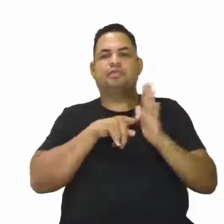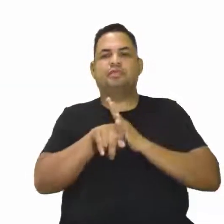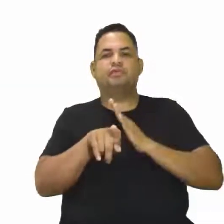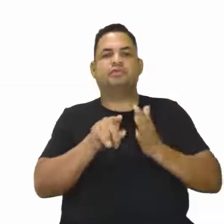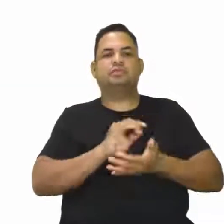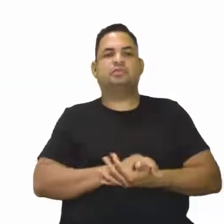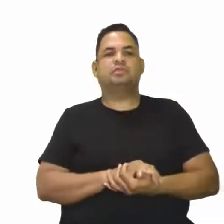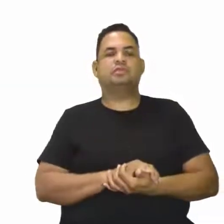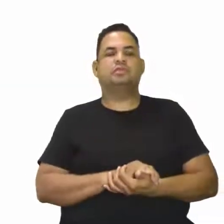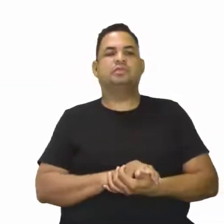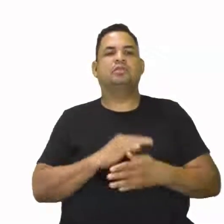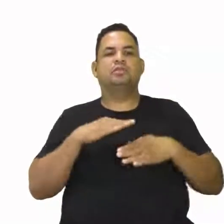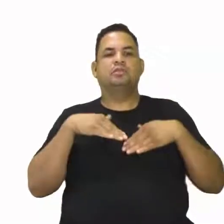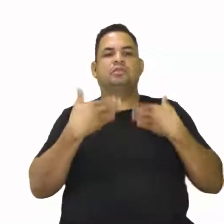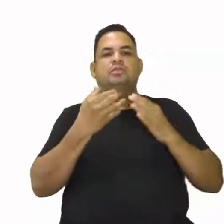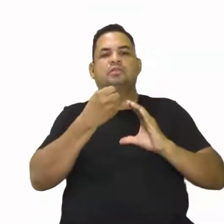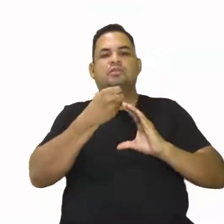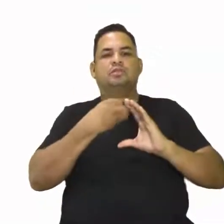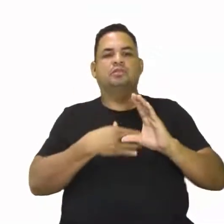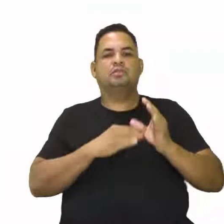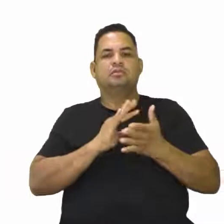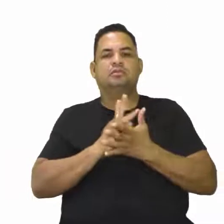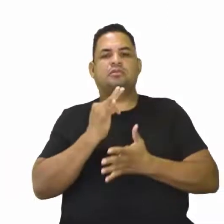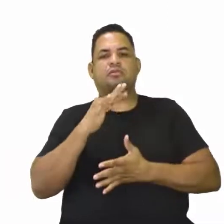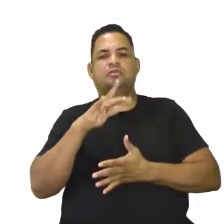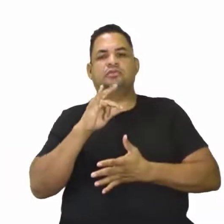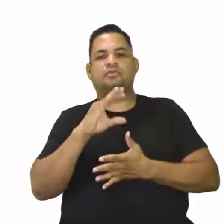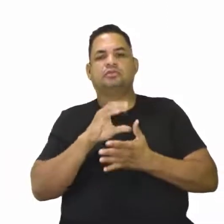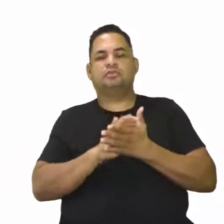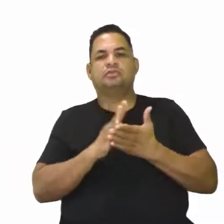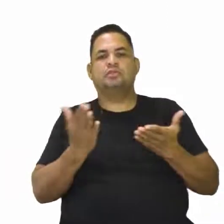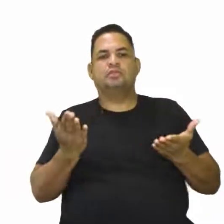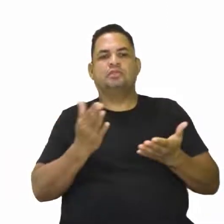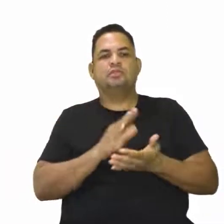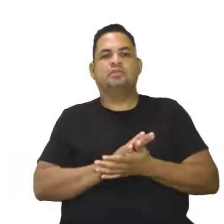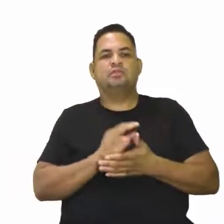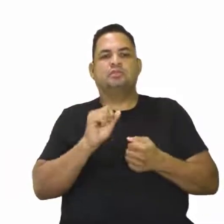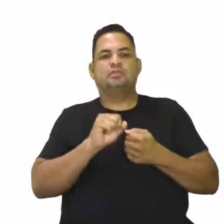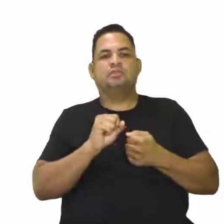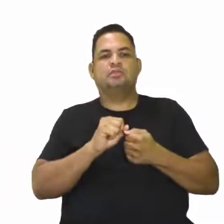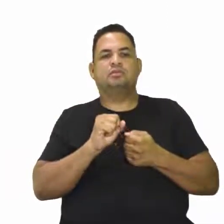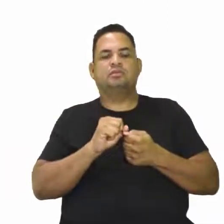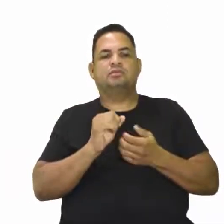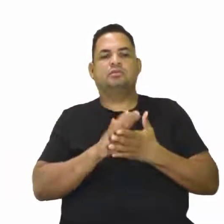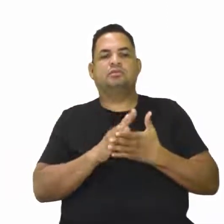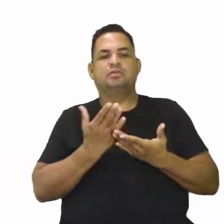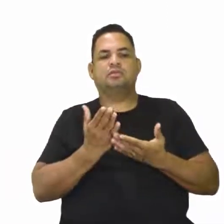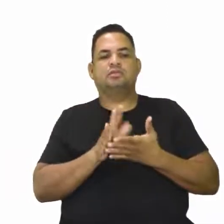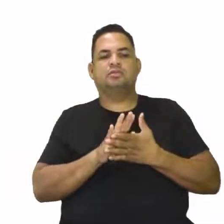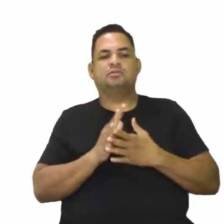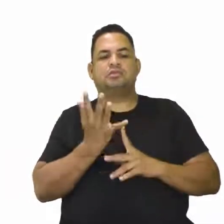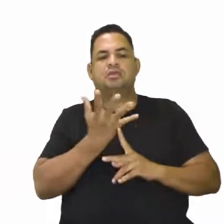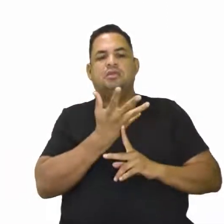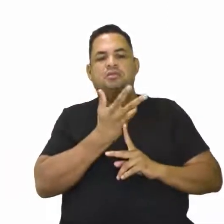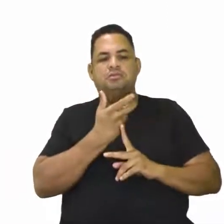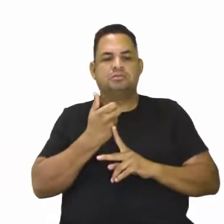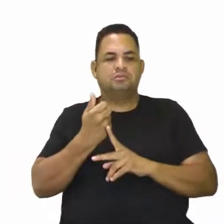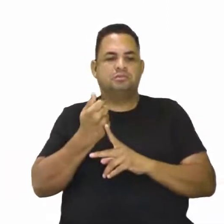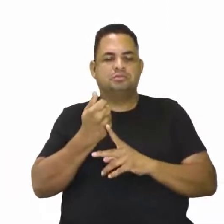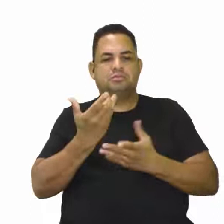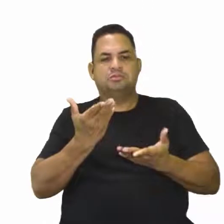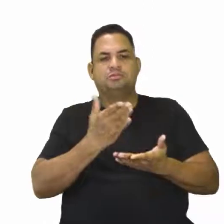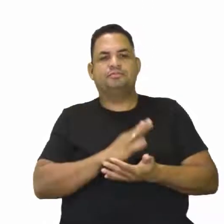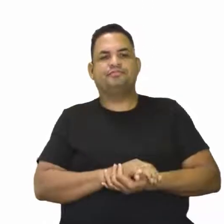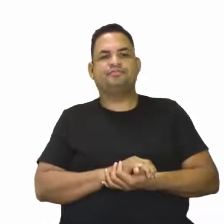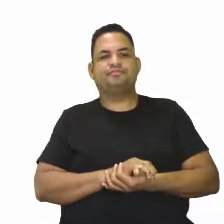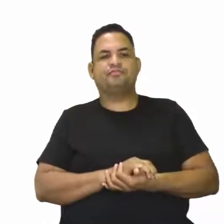pergunta. Quais as características do trompos feito artesanalmente? Então vocês viram